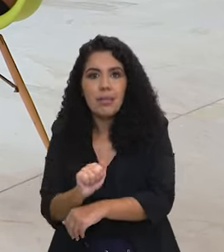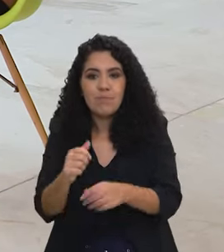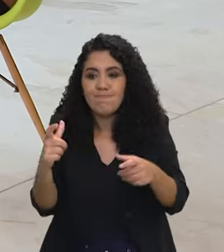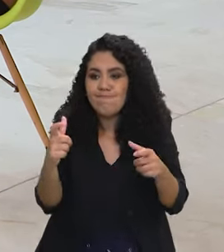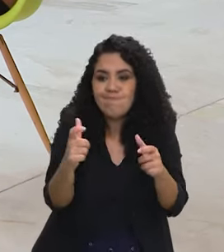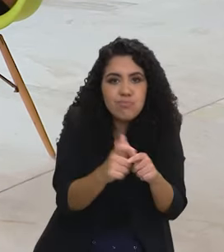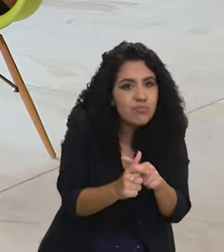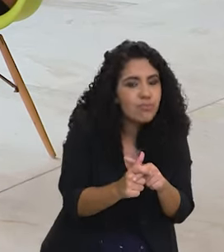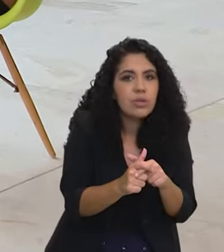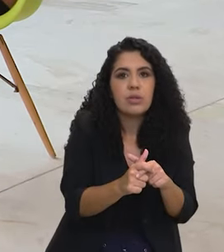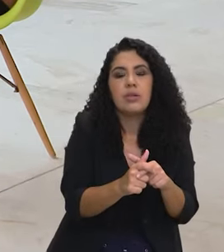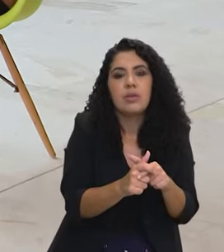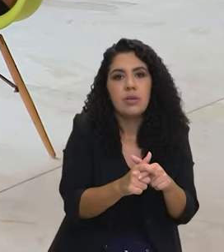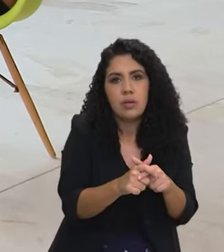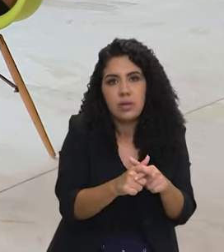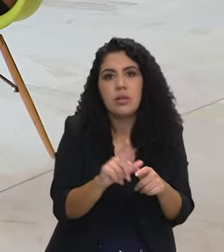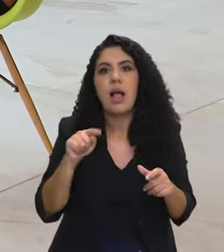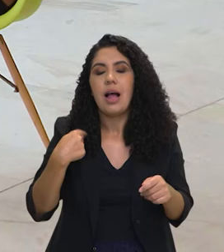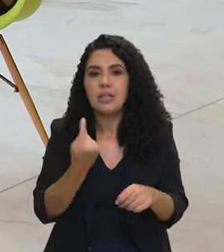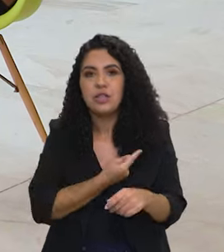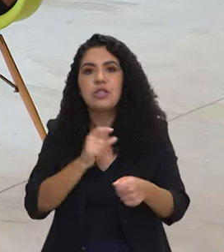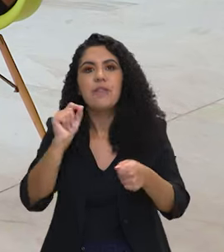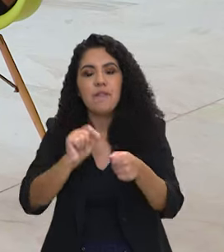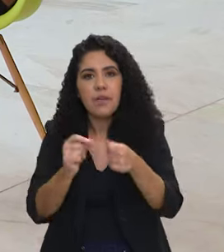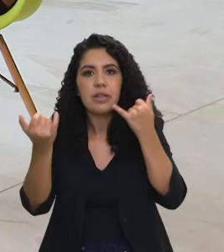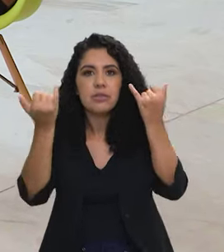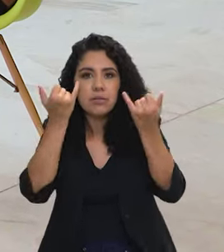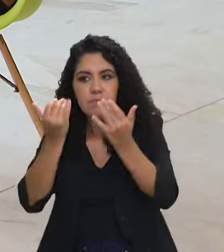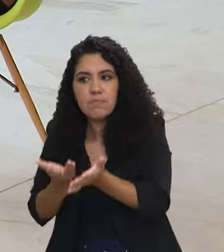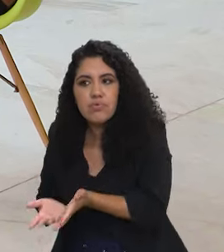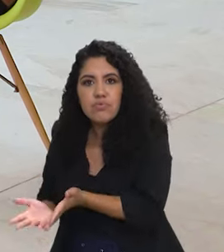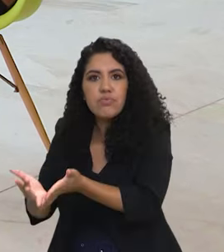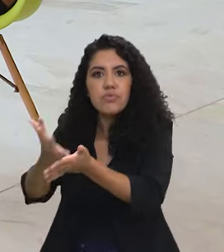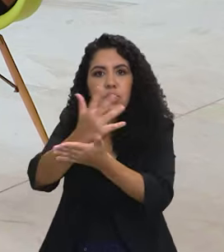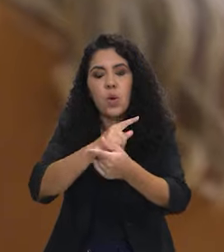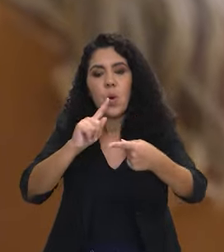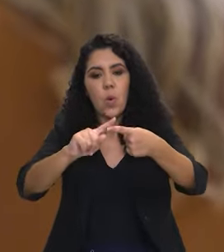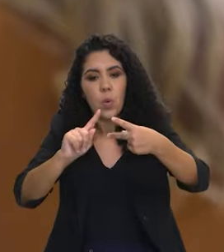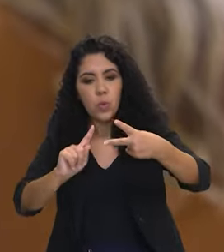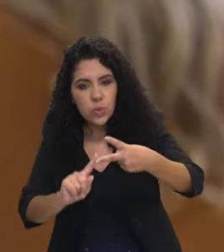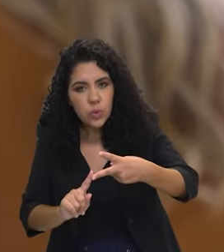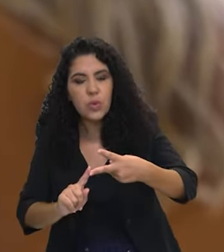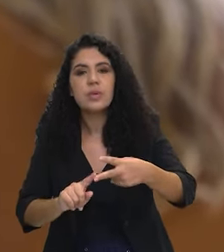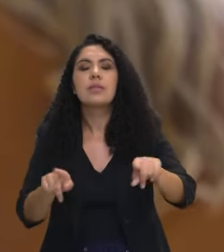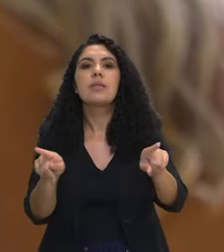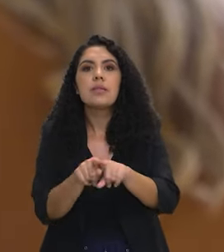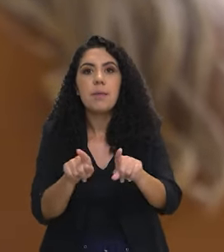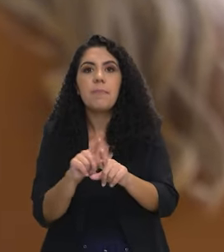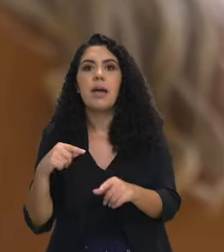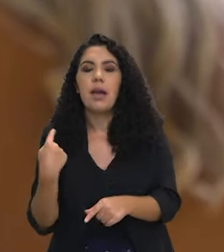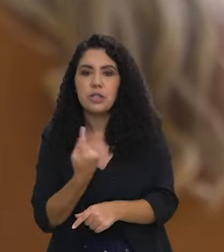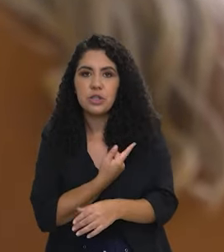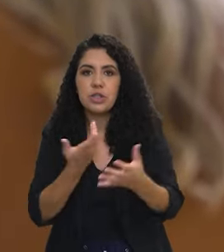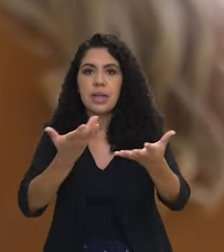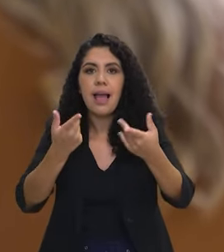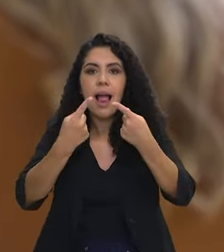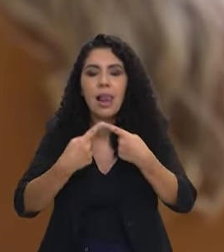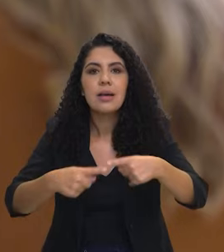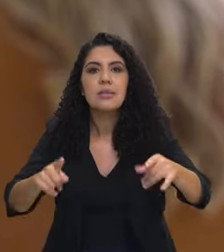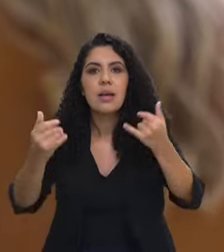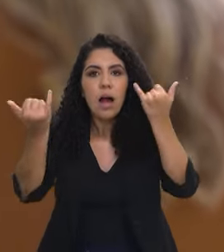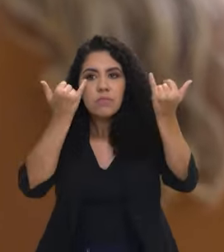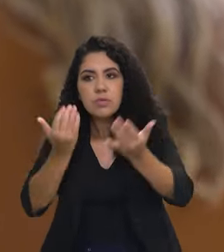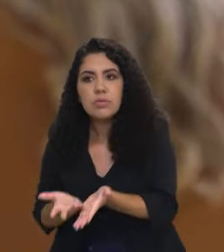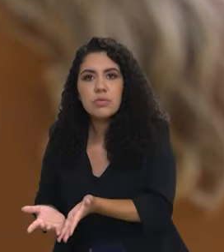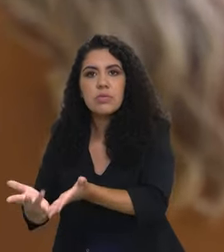minoria. Né? A gente já fez 2 censos étnico-raciais e agora estamos para lançar também um primeiro censo de